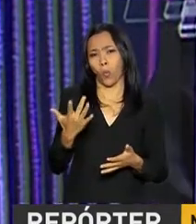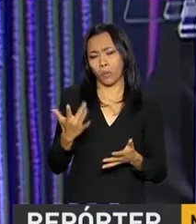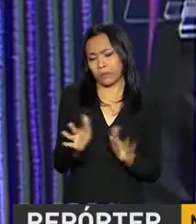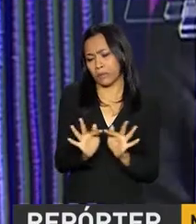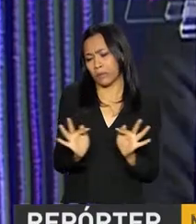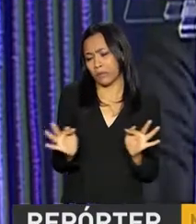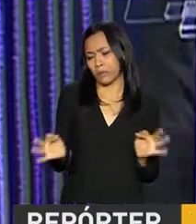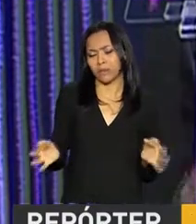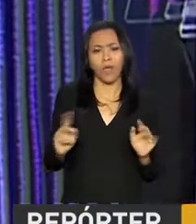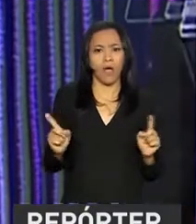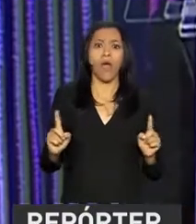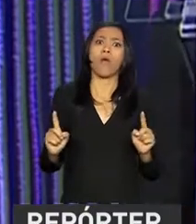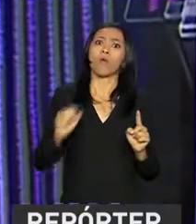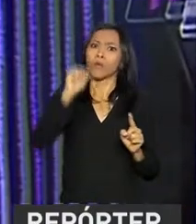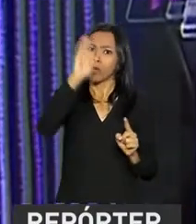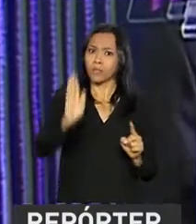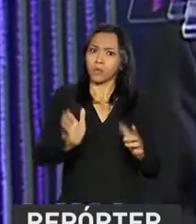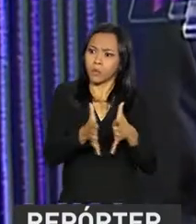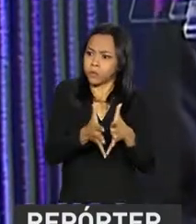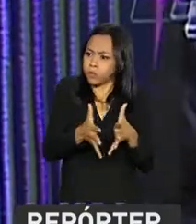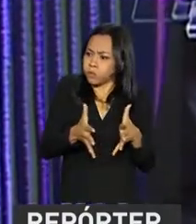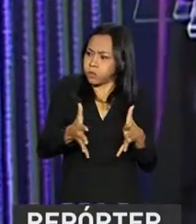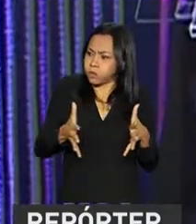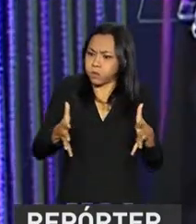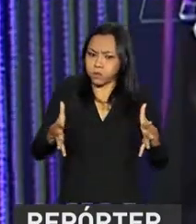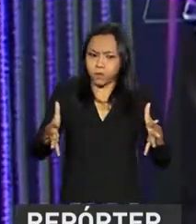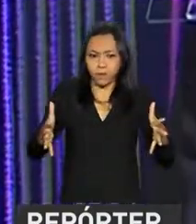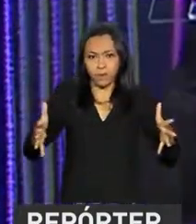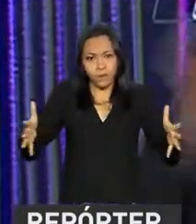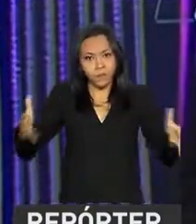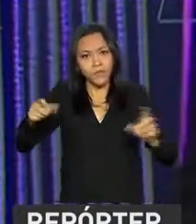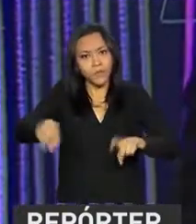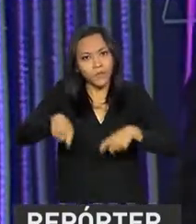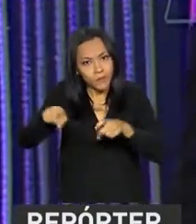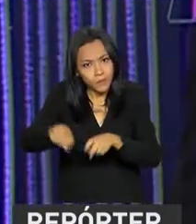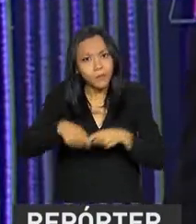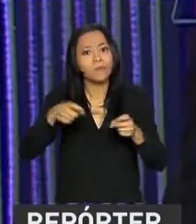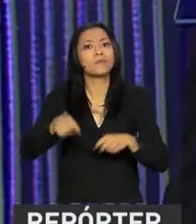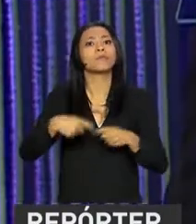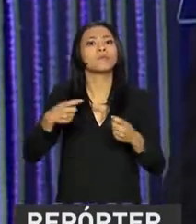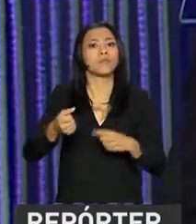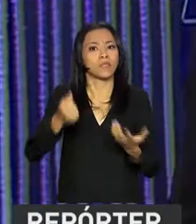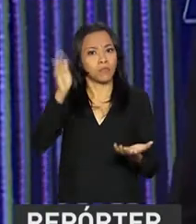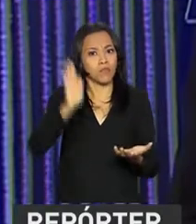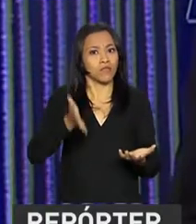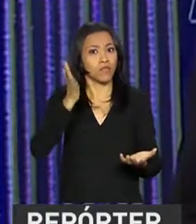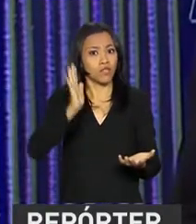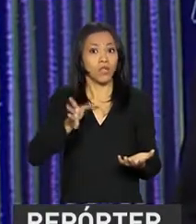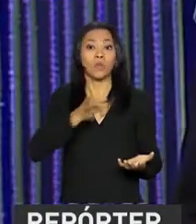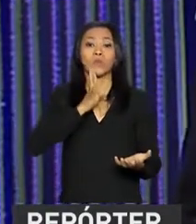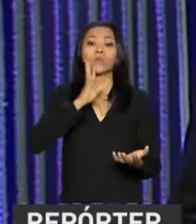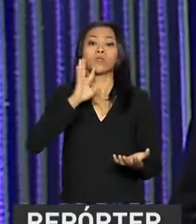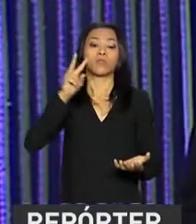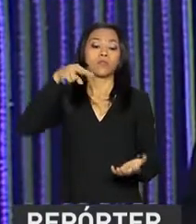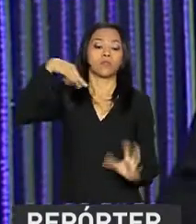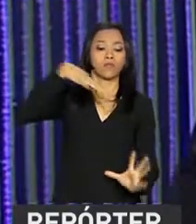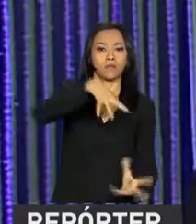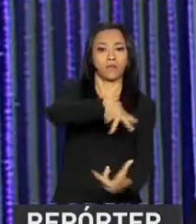uma escala imensa. A agricultura brasileira já é global. Nós temos que